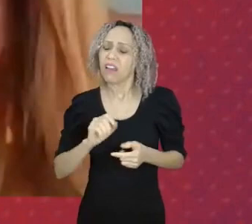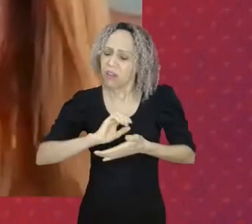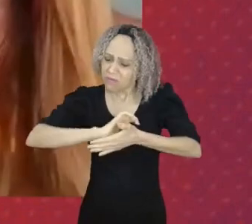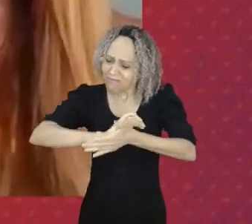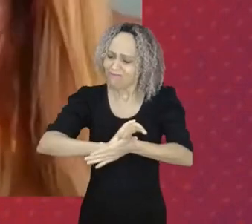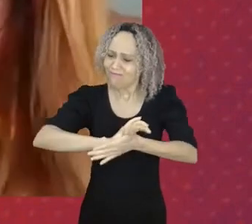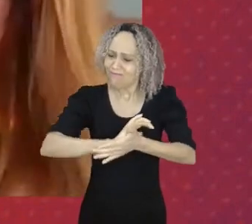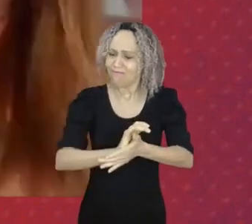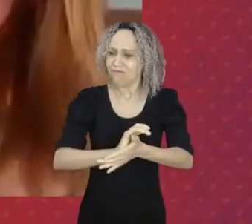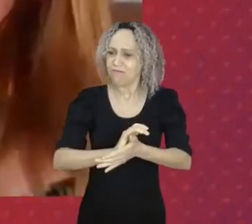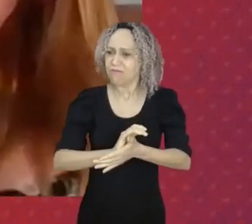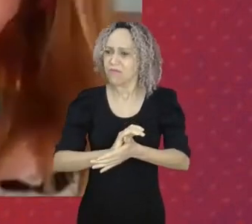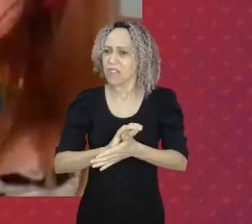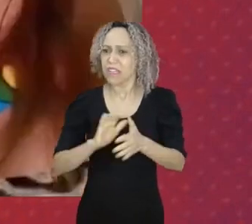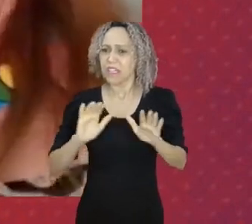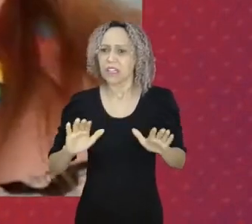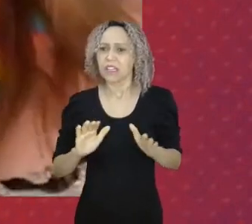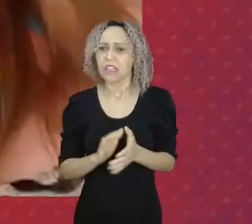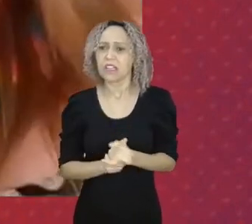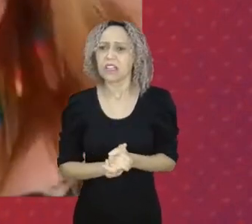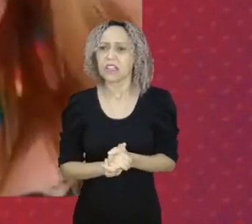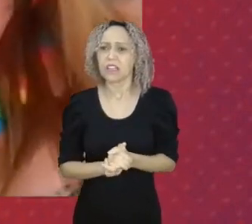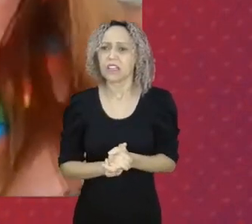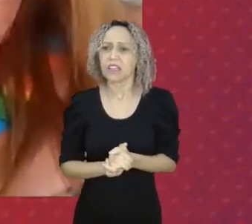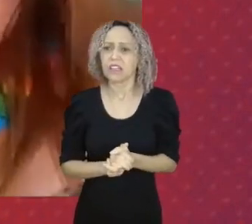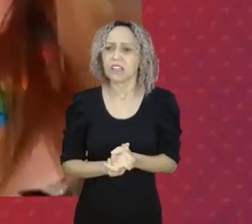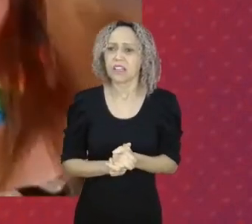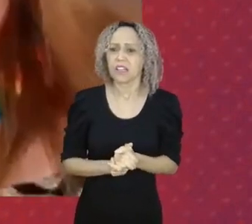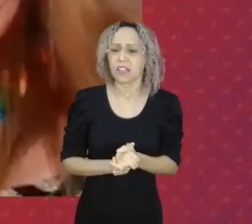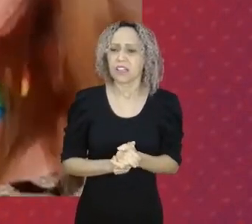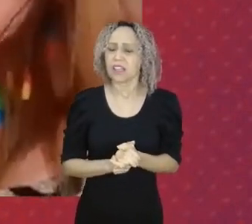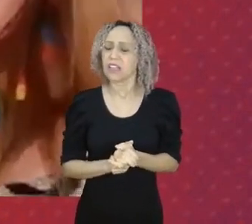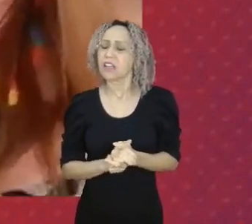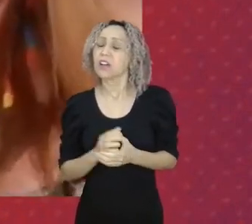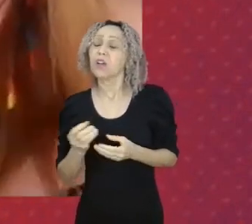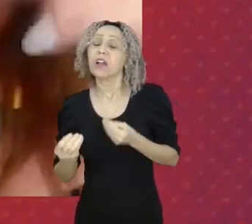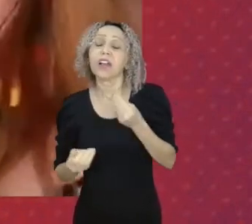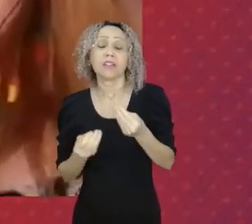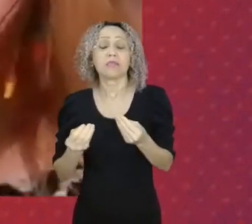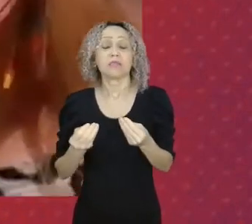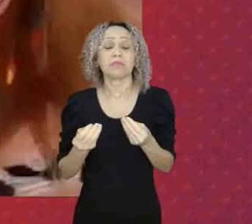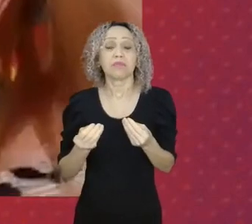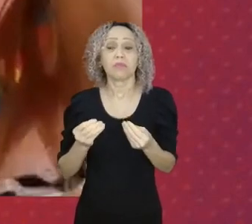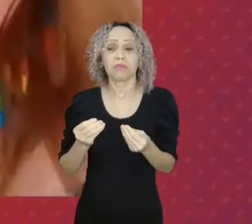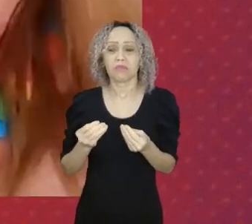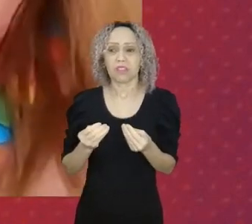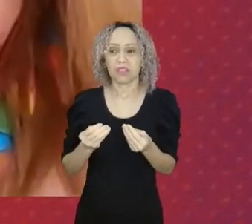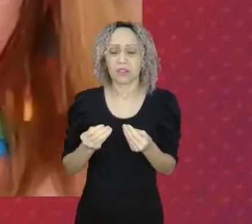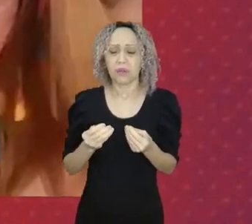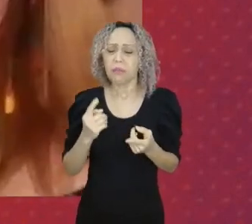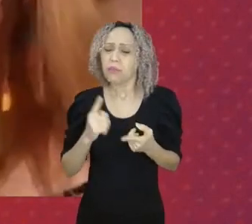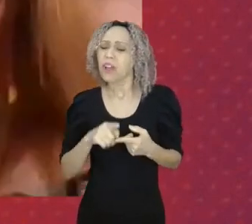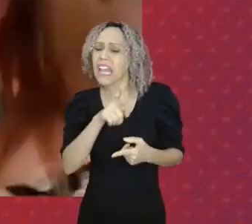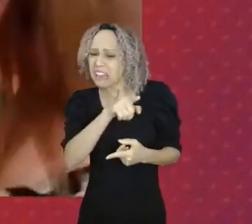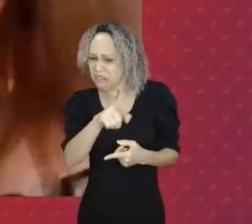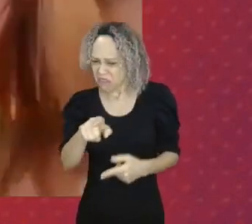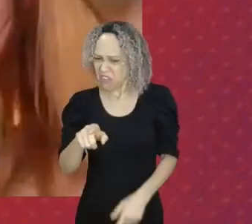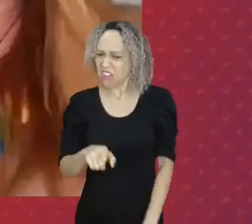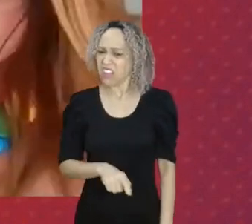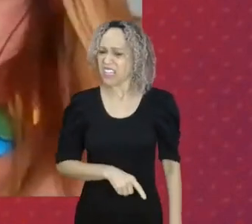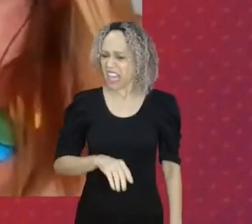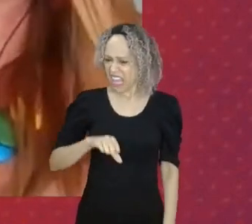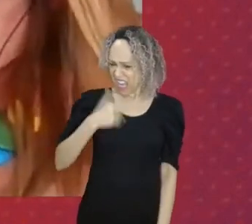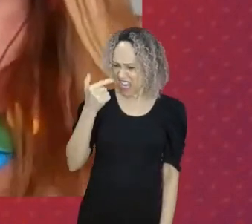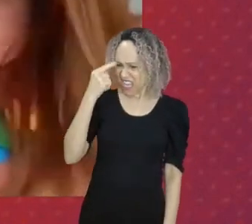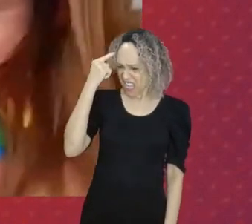violência de gênero, né? É como porque você ousa deixar de ser homem, porque você ousa, né, querer